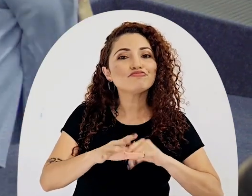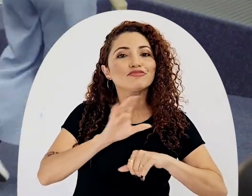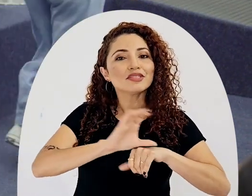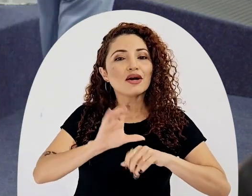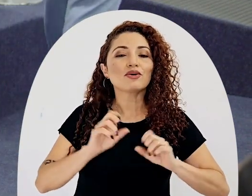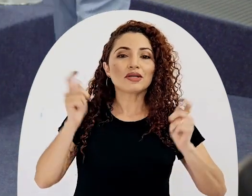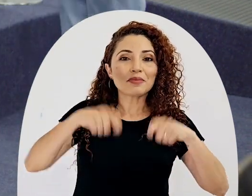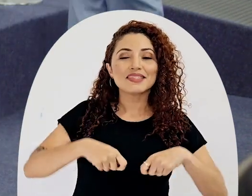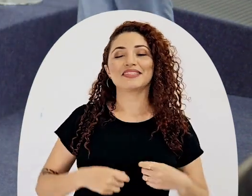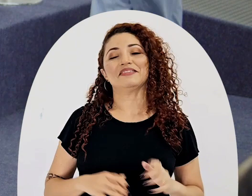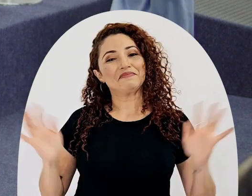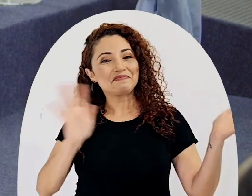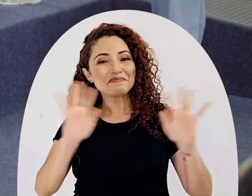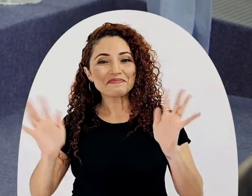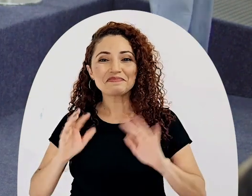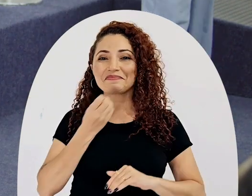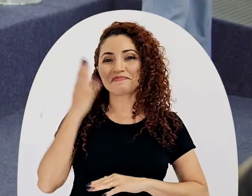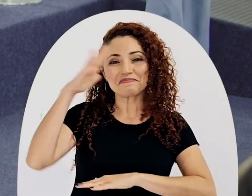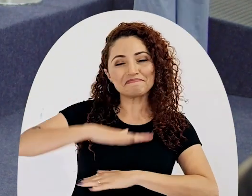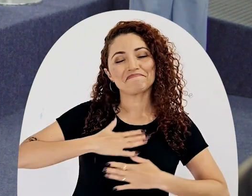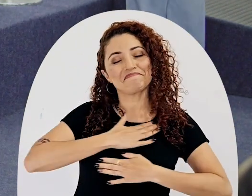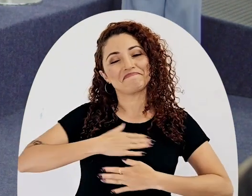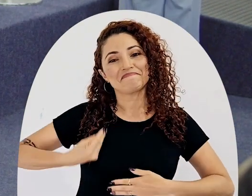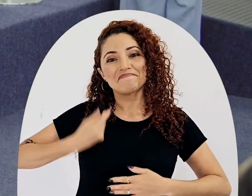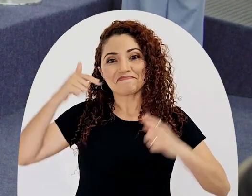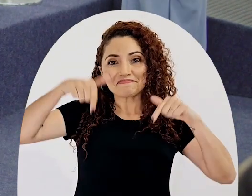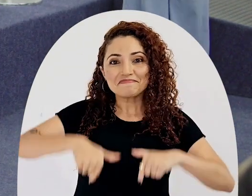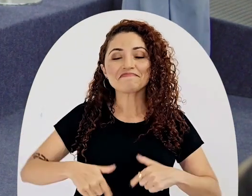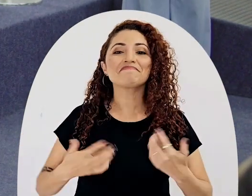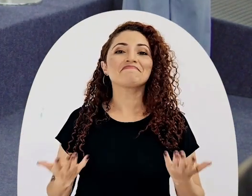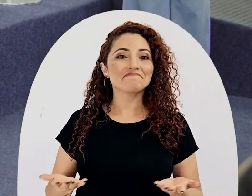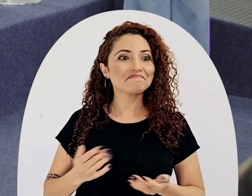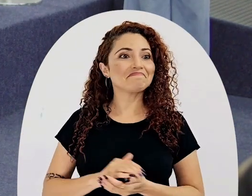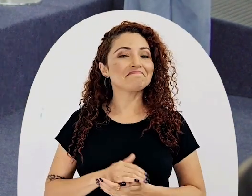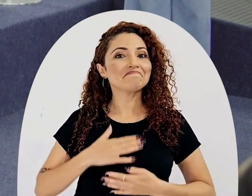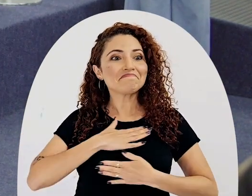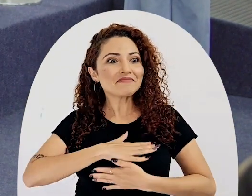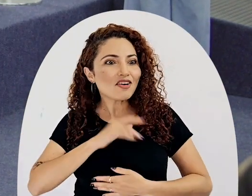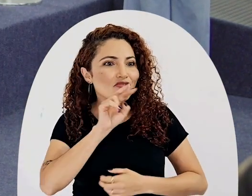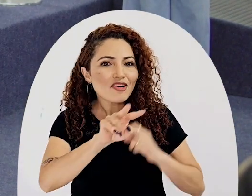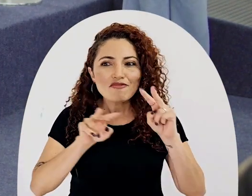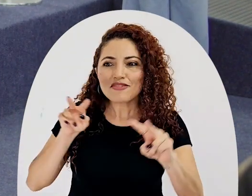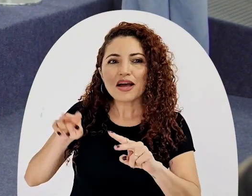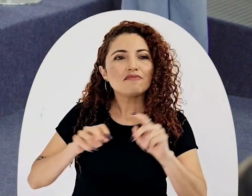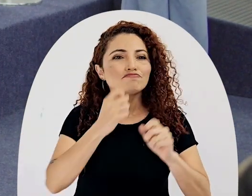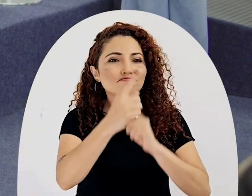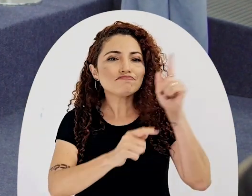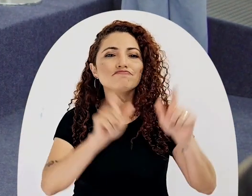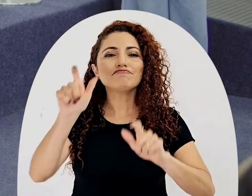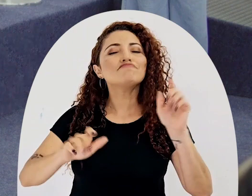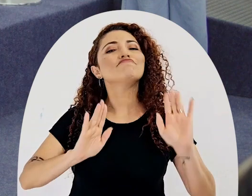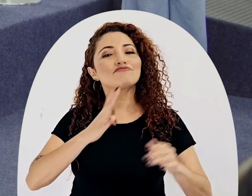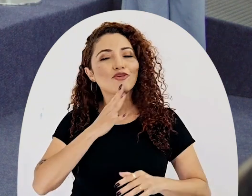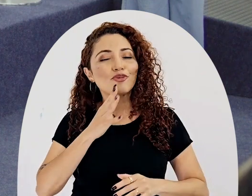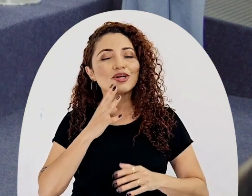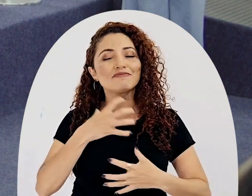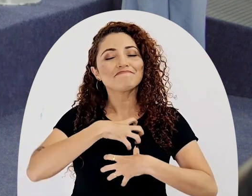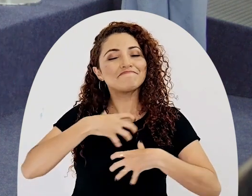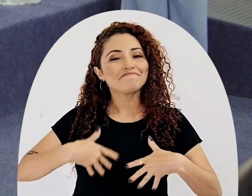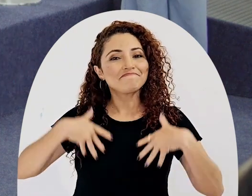boa tarde. É um prazer estar aqui, é um prazer reconhecer muitas dos rostinhos. Então, estou muito feliz a gente